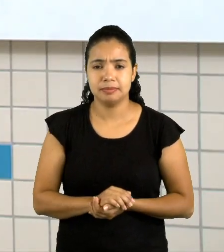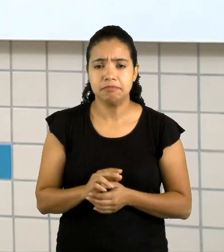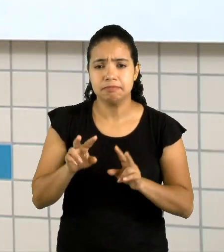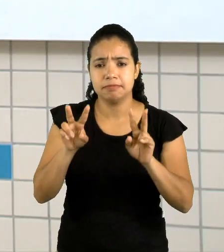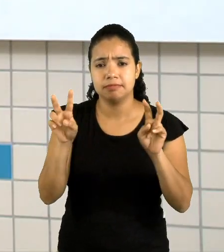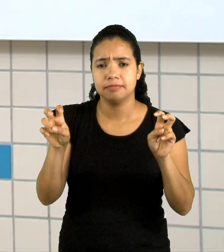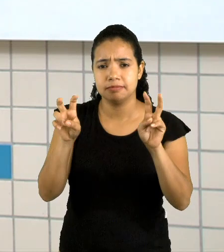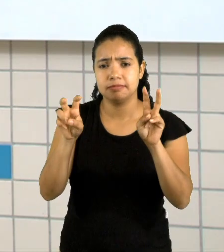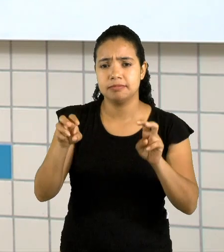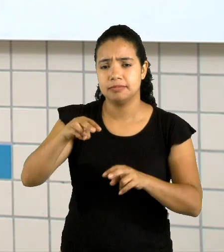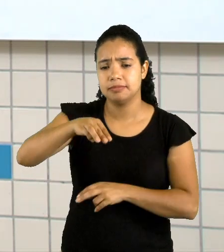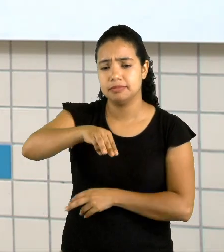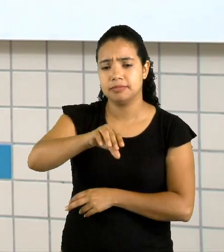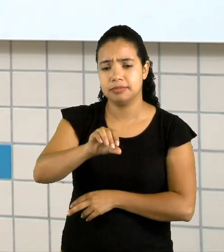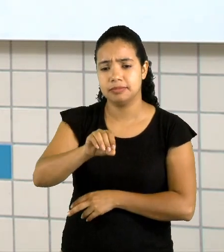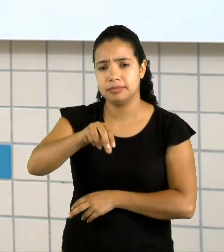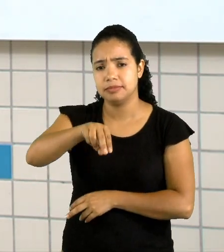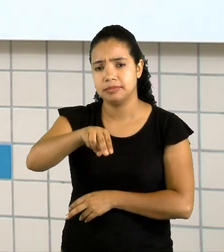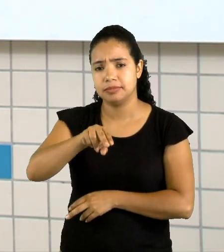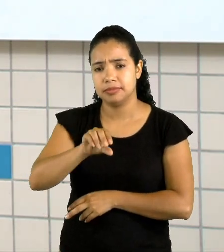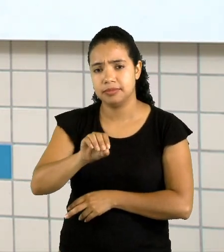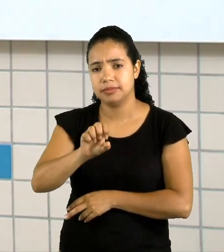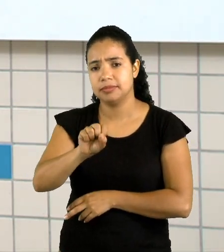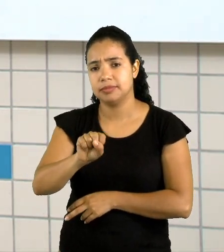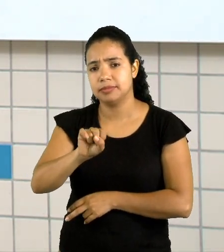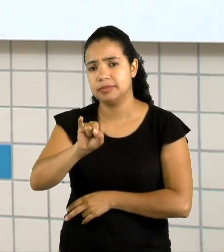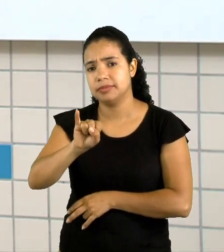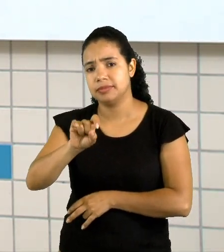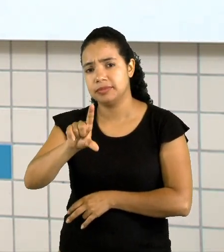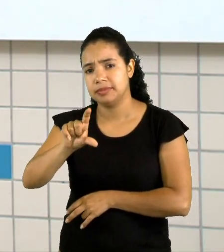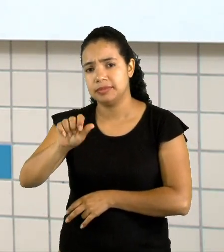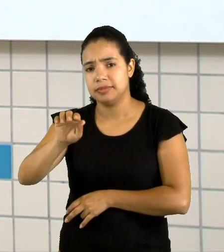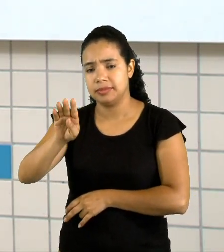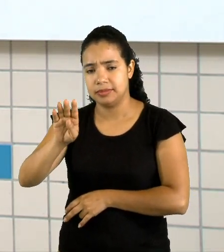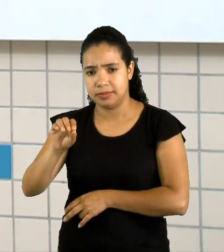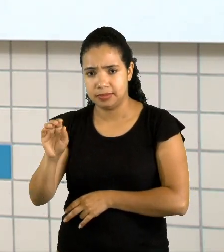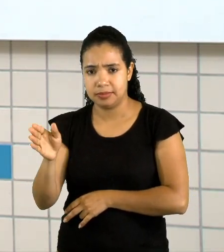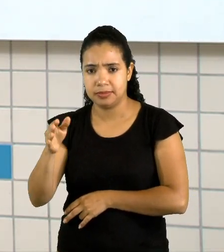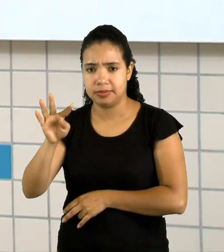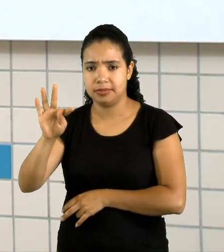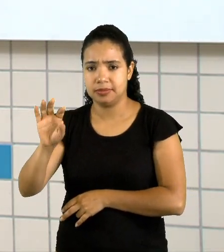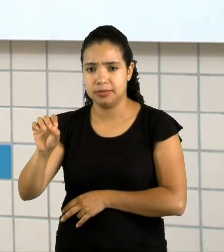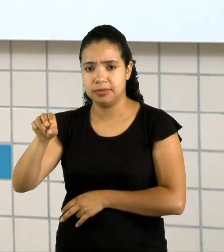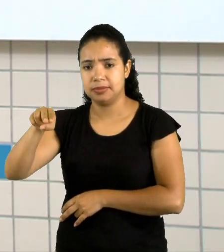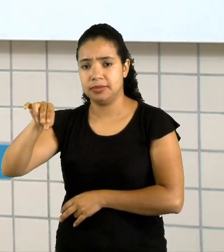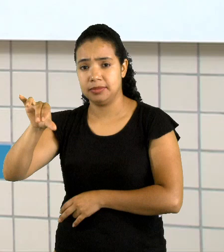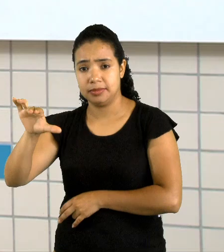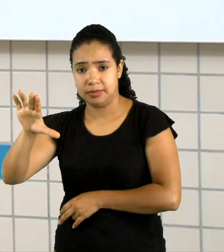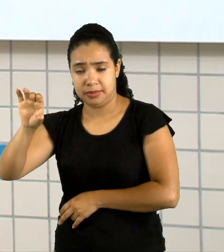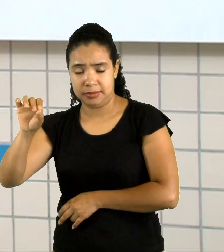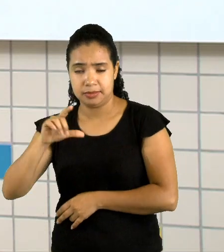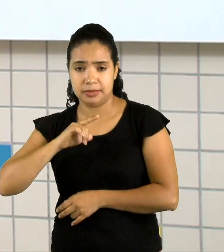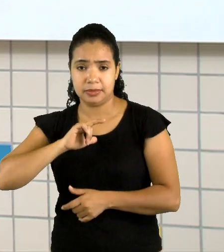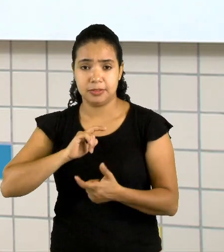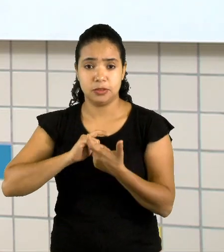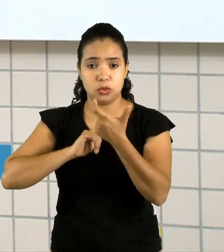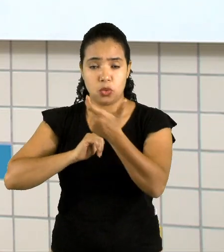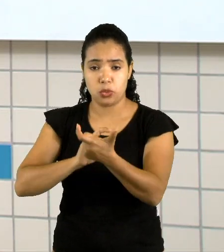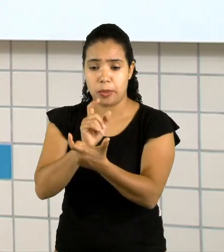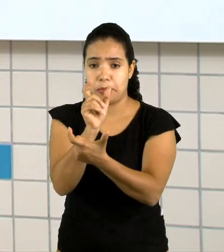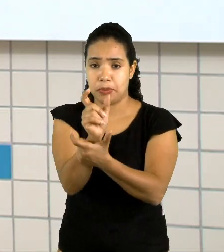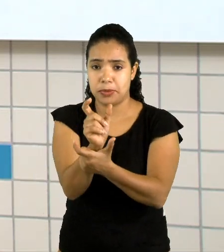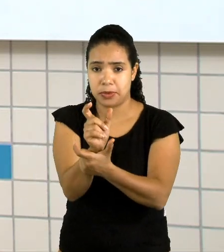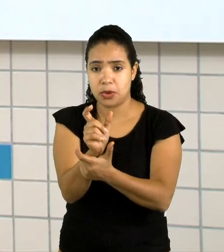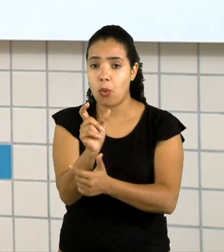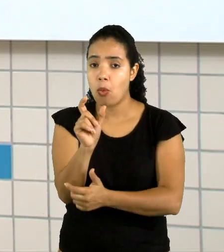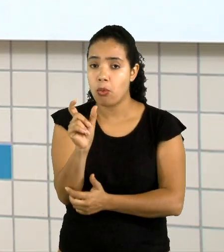Monossílabos tônicos são palavras que têm apenas uma sílaba e podem ser ou